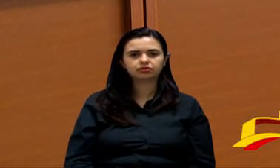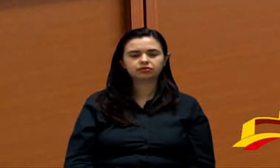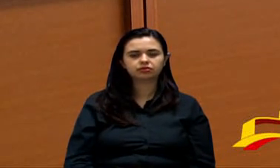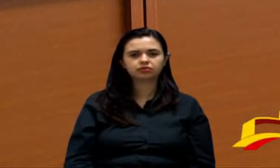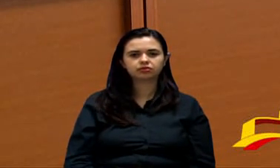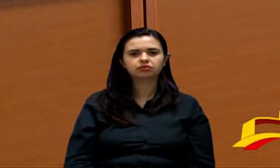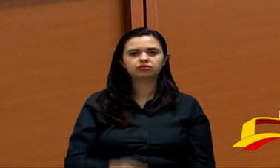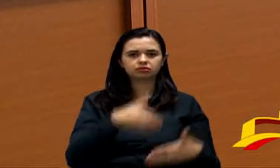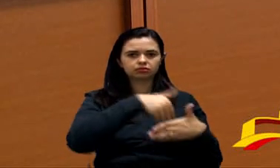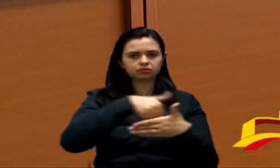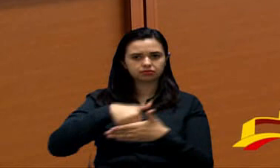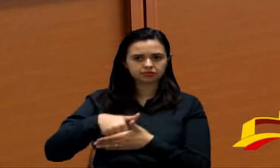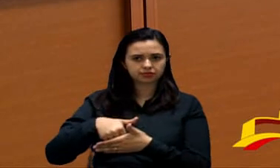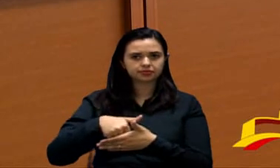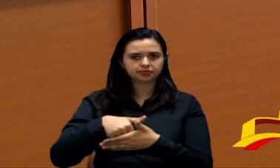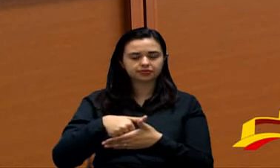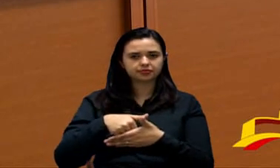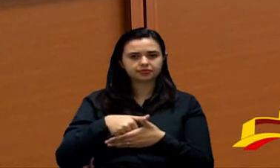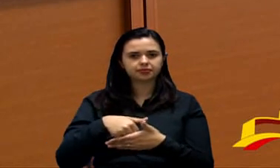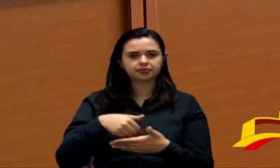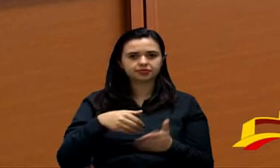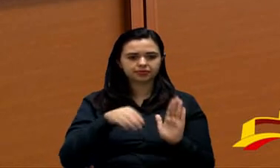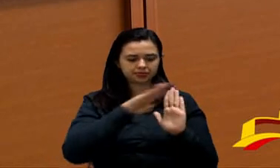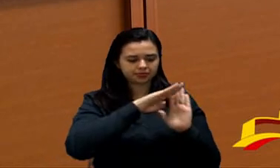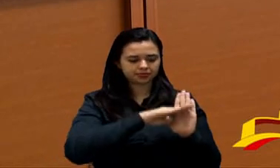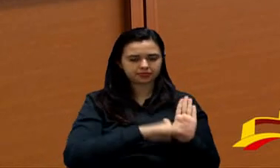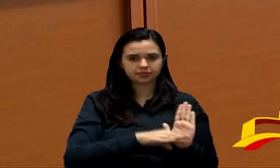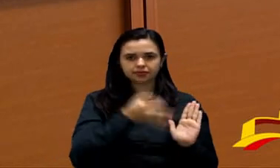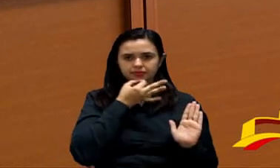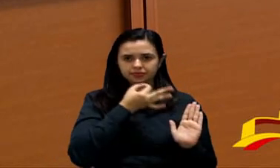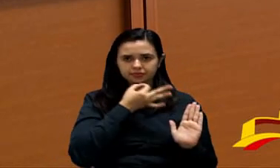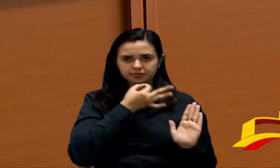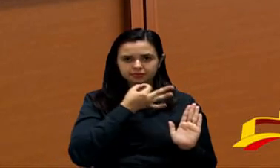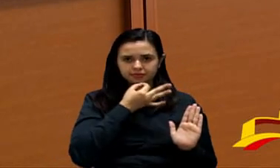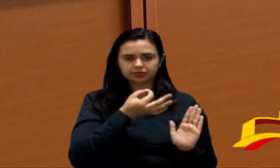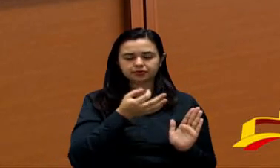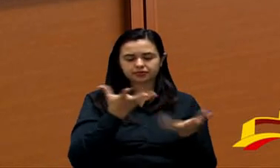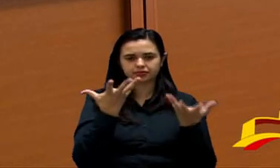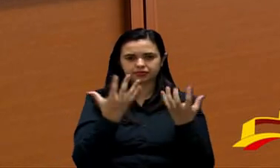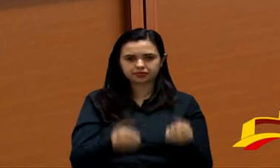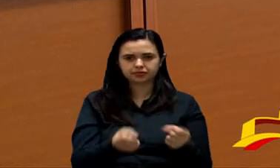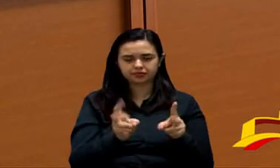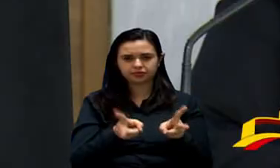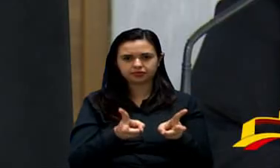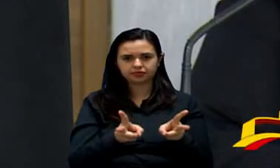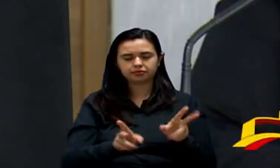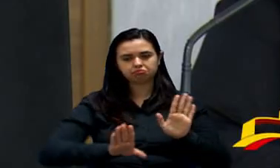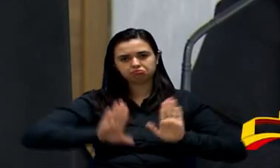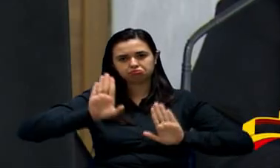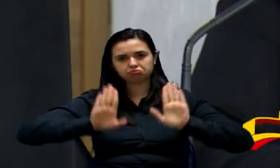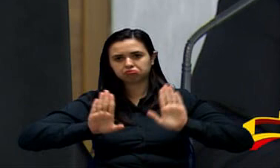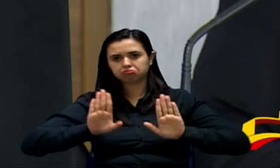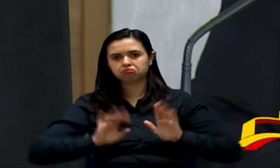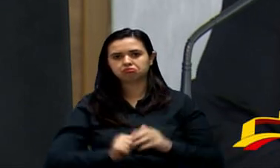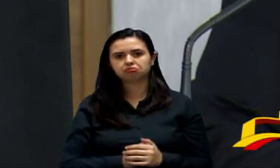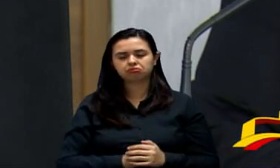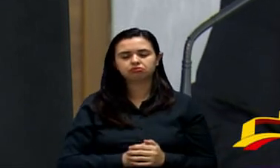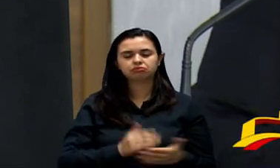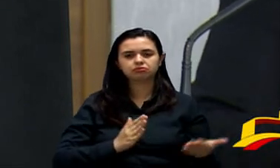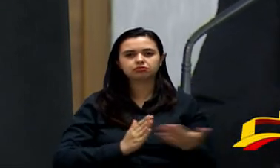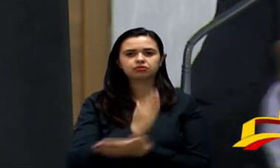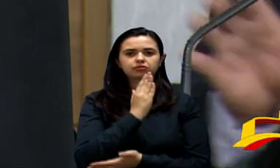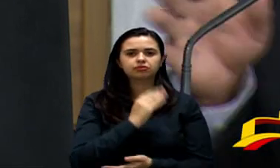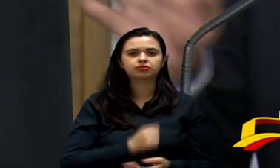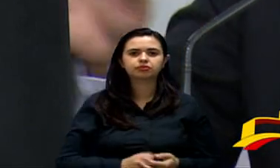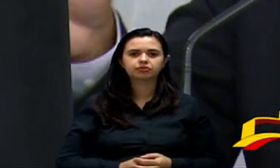É, eu coloco em votação os requerimentos verbais lidos pelo nosso secretário. Os vereadores que concordam, permanência como estão, os contrários, manifestar,